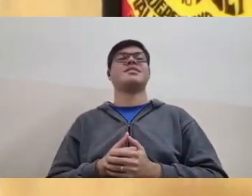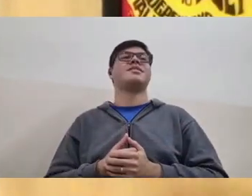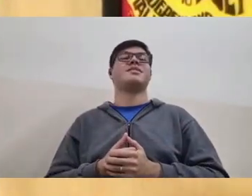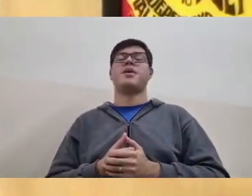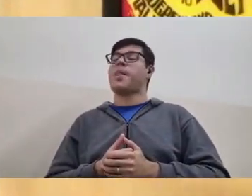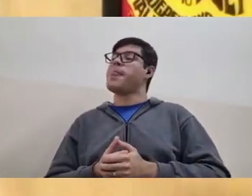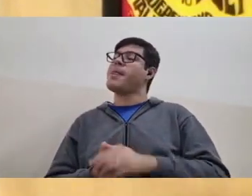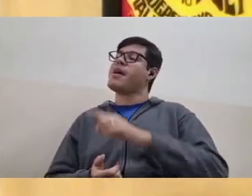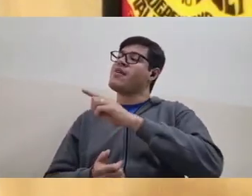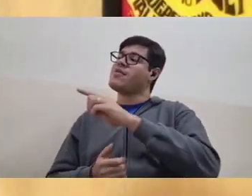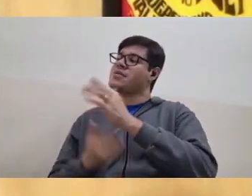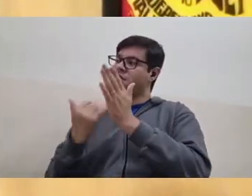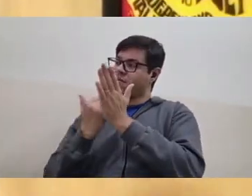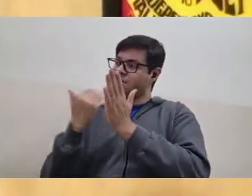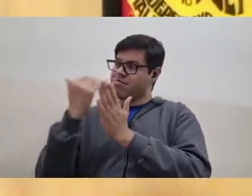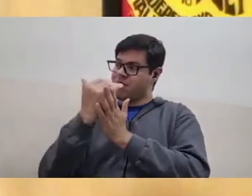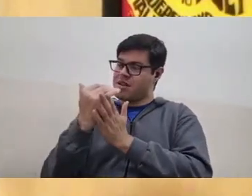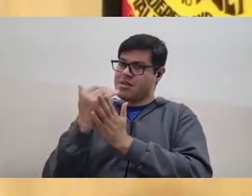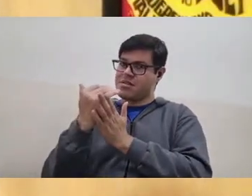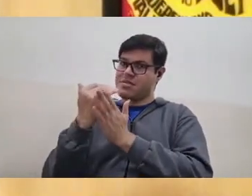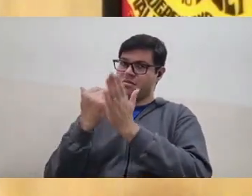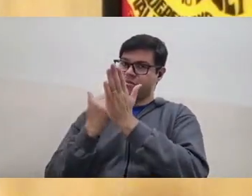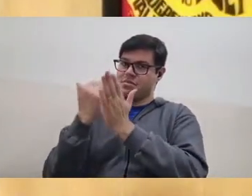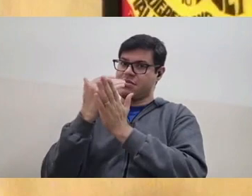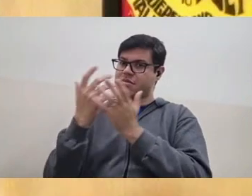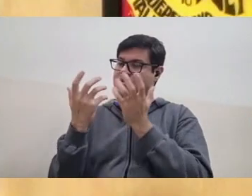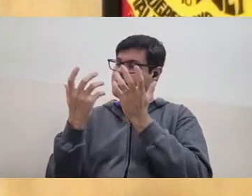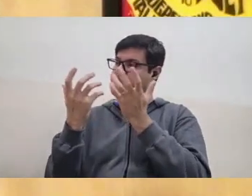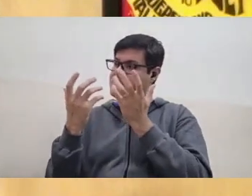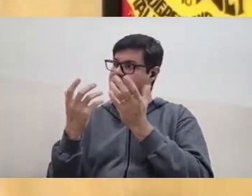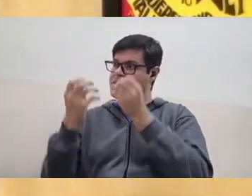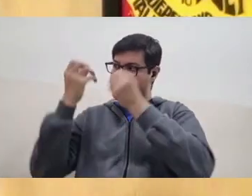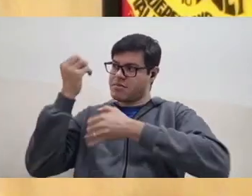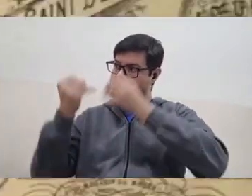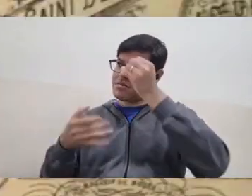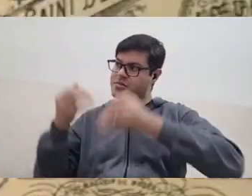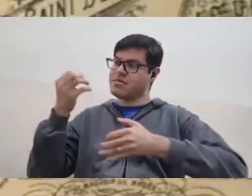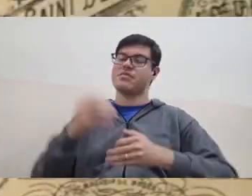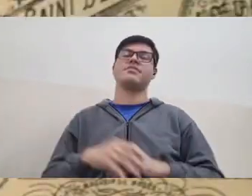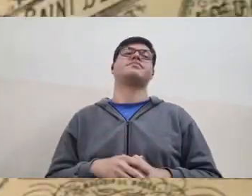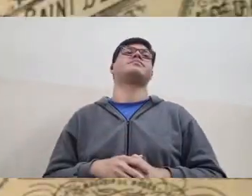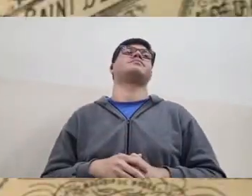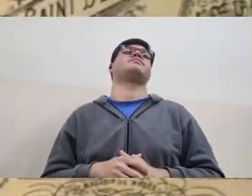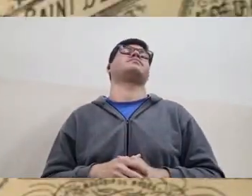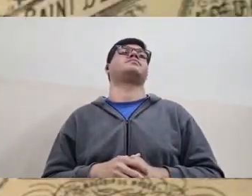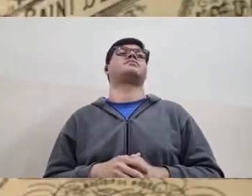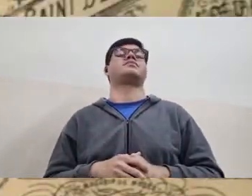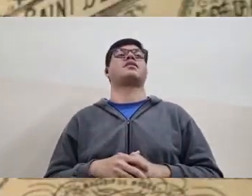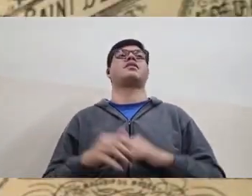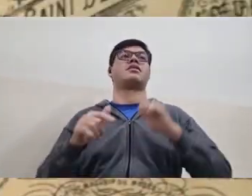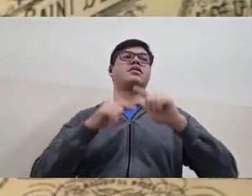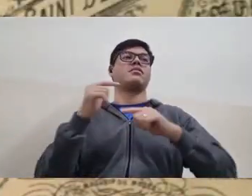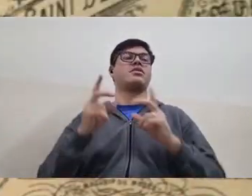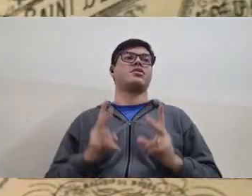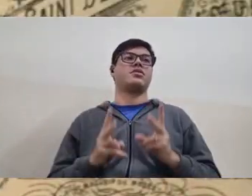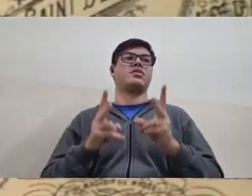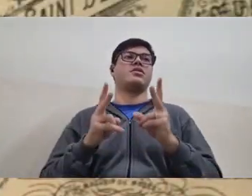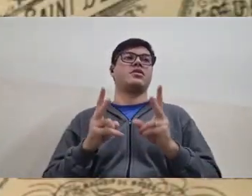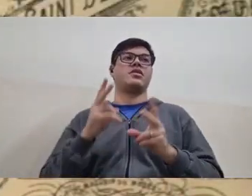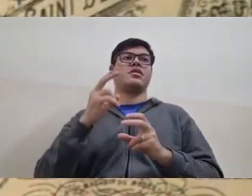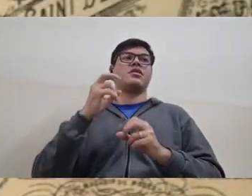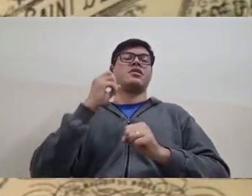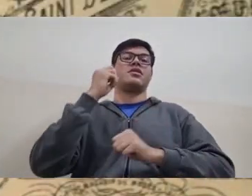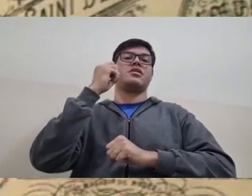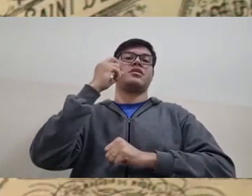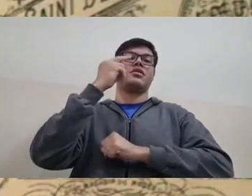ali. Beleza, Rodolfo, mais alguma coisa que você queira falar, meu caro amigo? É isso, Gil. O trabalho continua. A gente